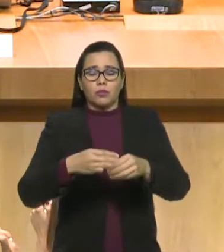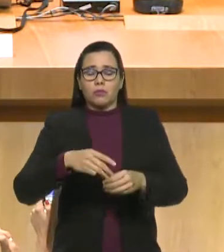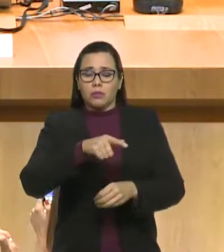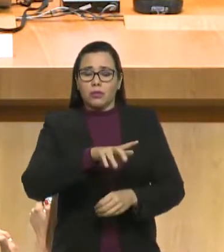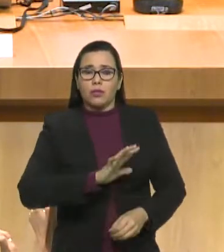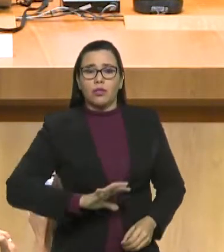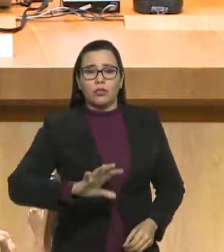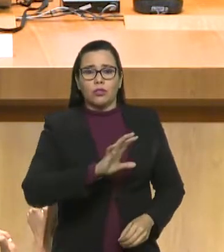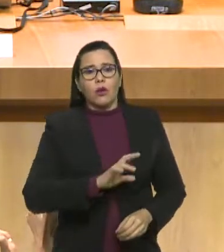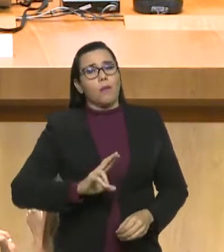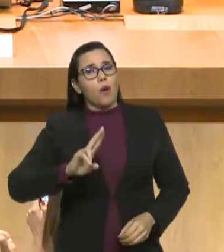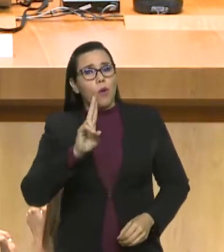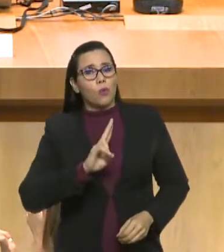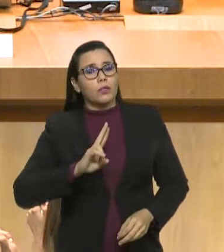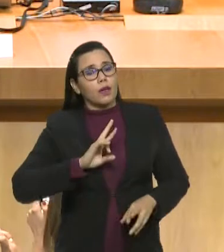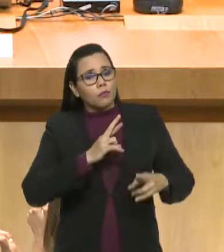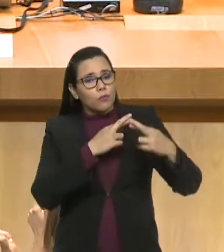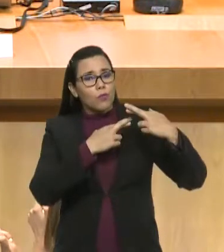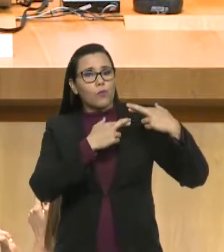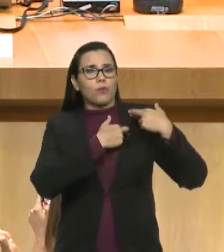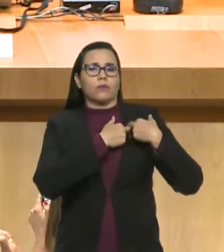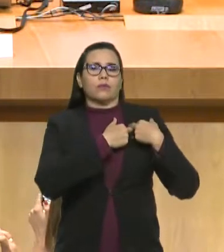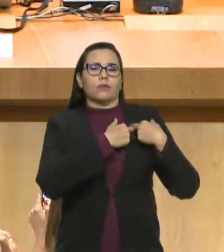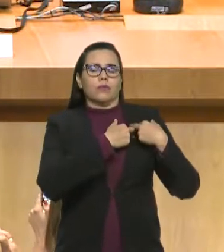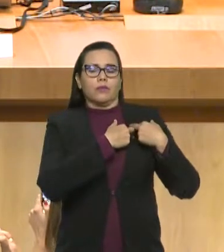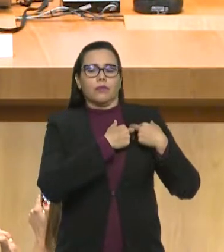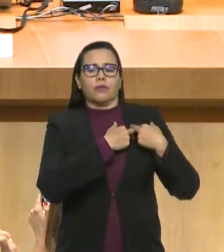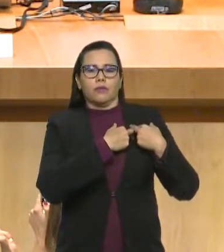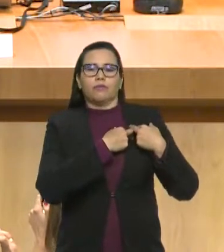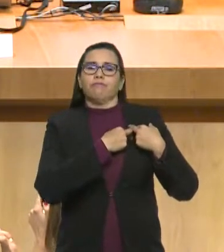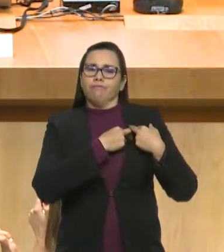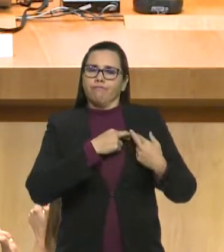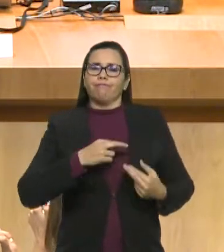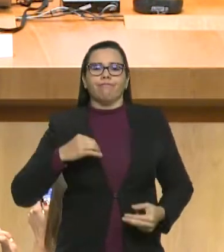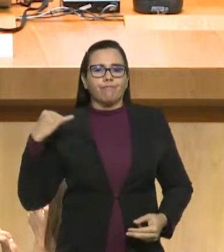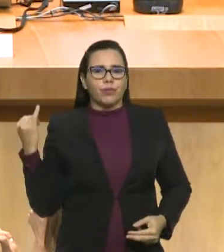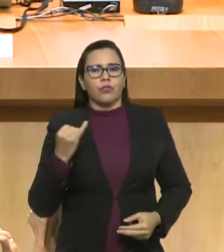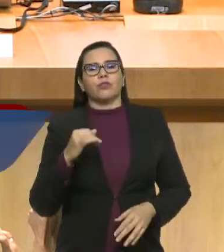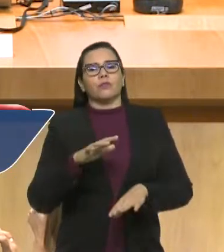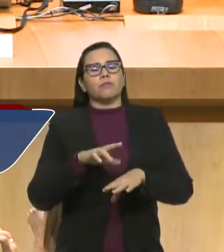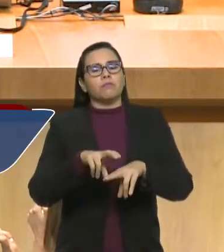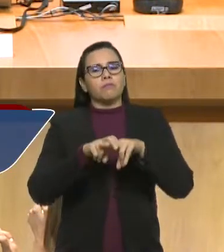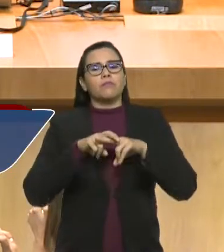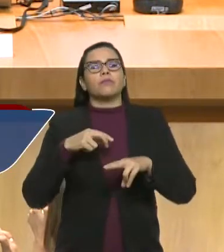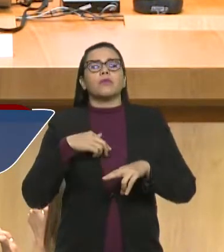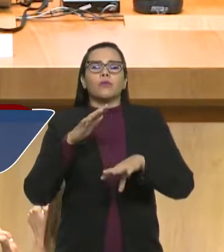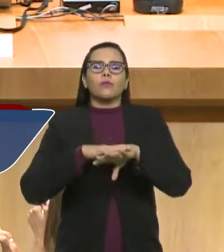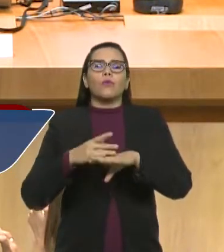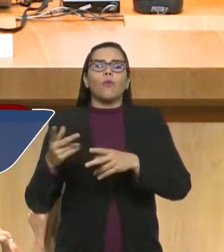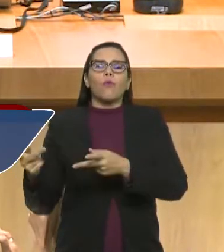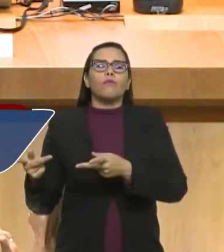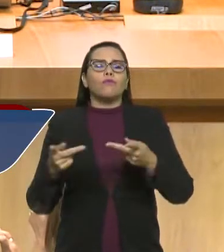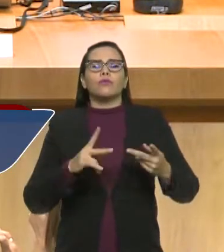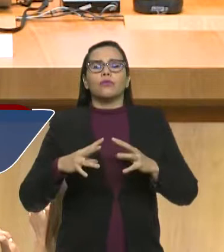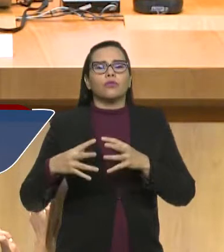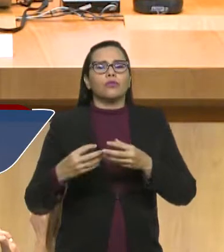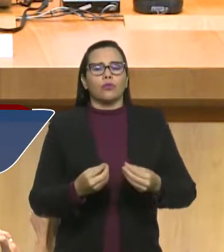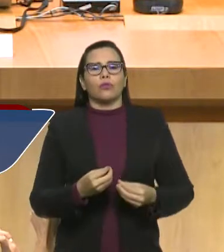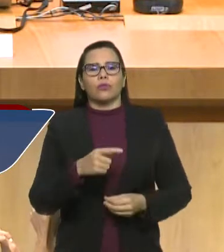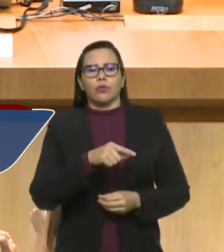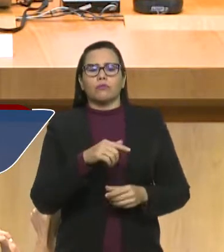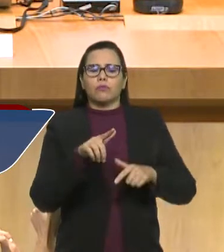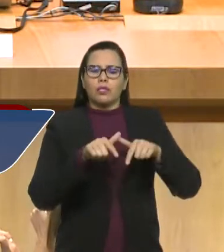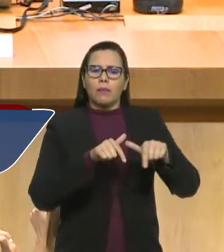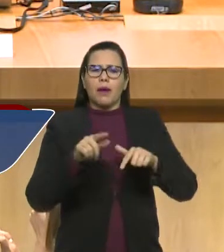vai acontecer na cidade de Paulino Neves, na sexta-feira. Então ficam todos convidados para o nosso evento, um evento oficial da